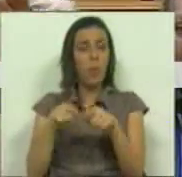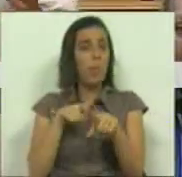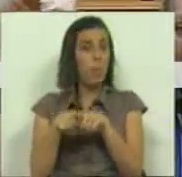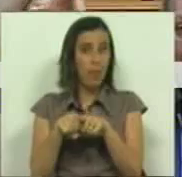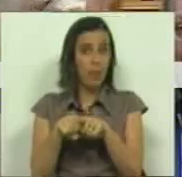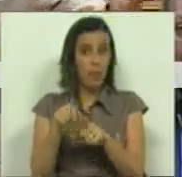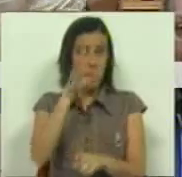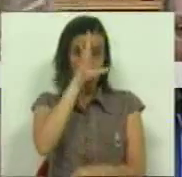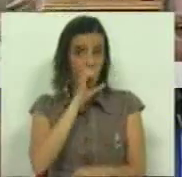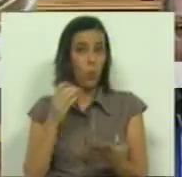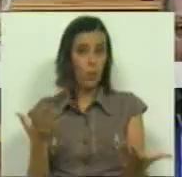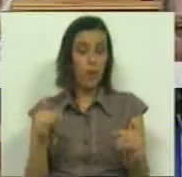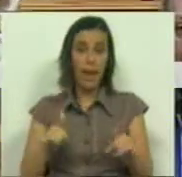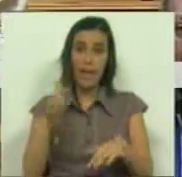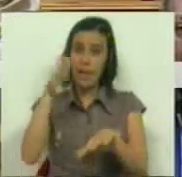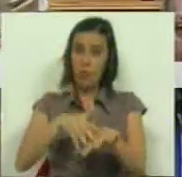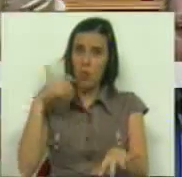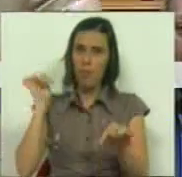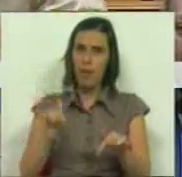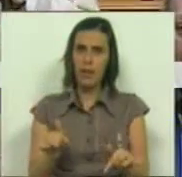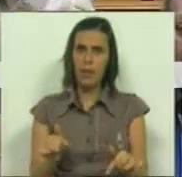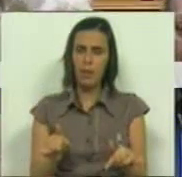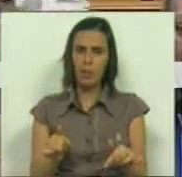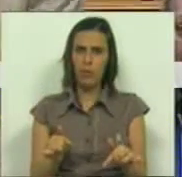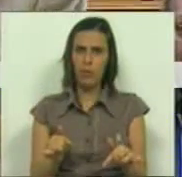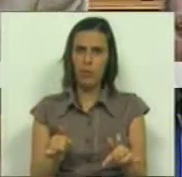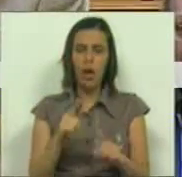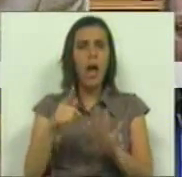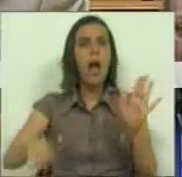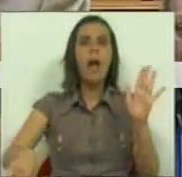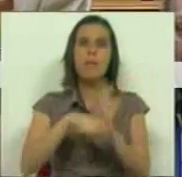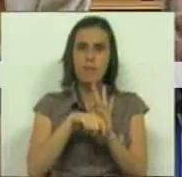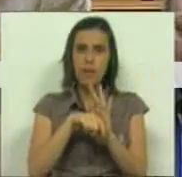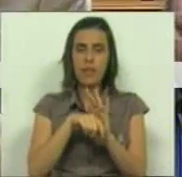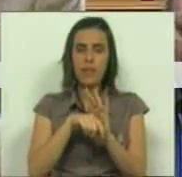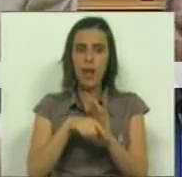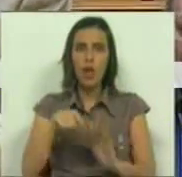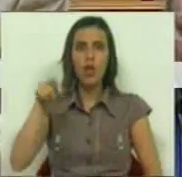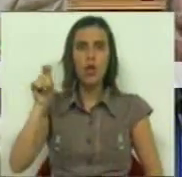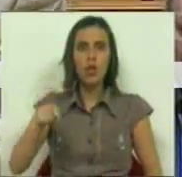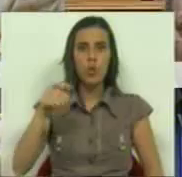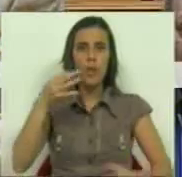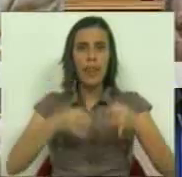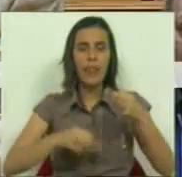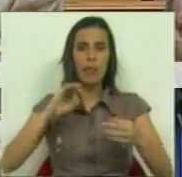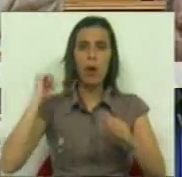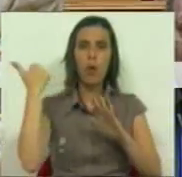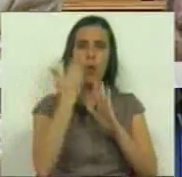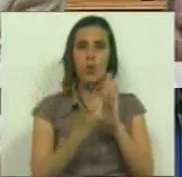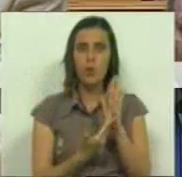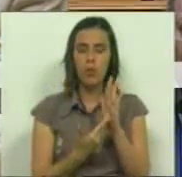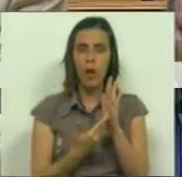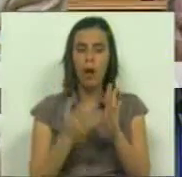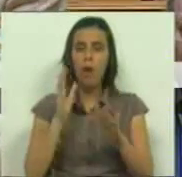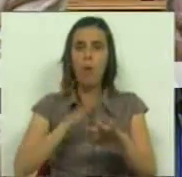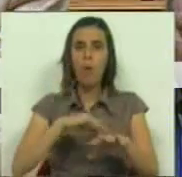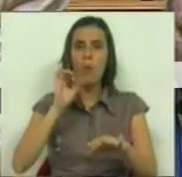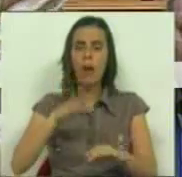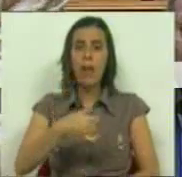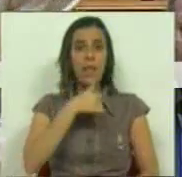partidos do governo aqui no Parlamento de ameaçar os juízes do Tribunal Constitucional a